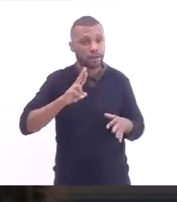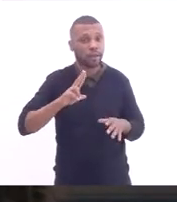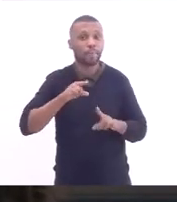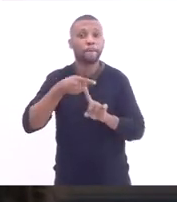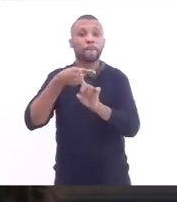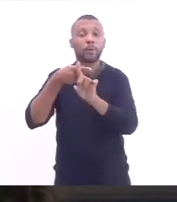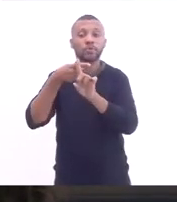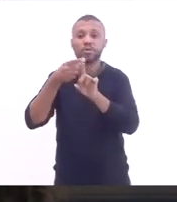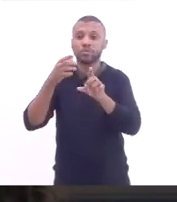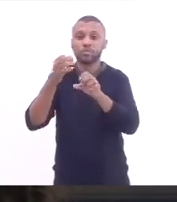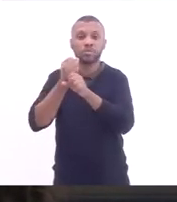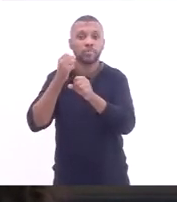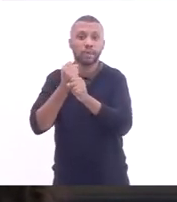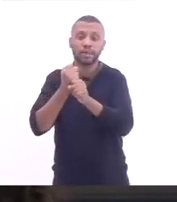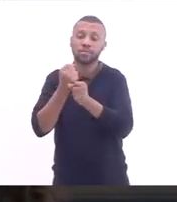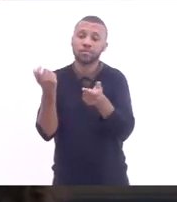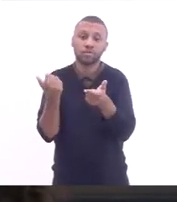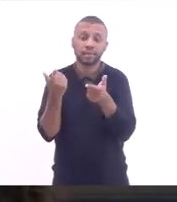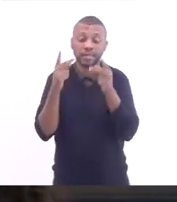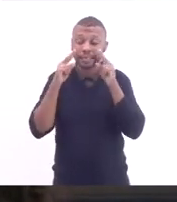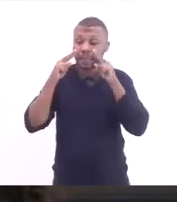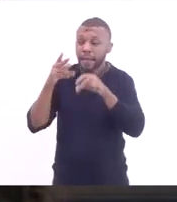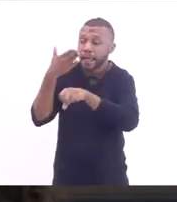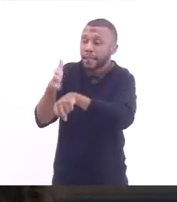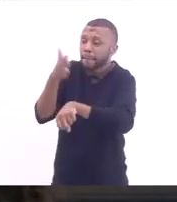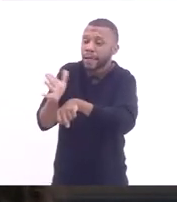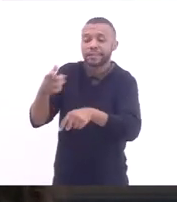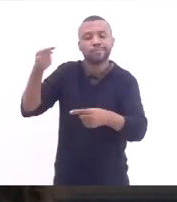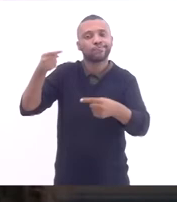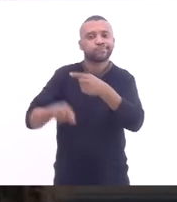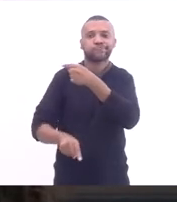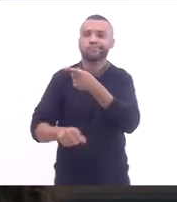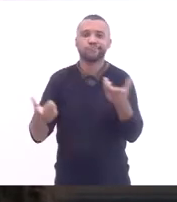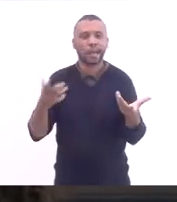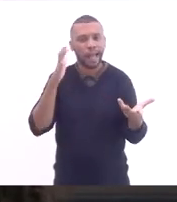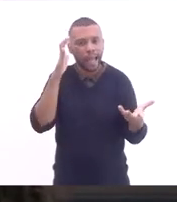não é isso que, de fato, a gente está vendo na prática. Essa é a realidade.